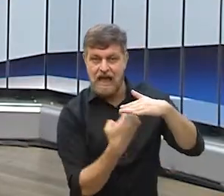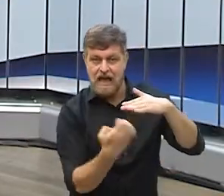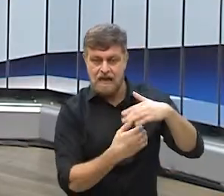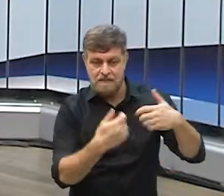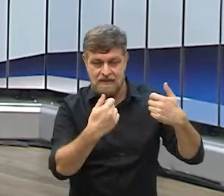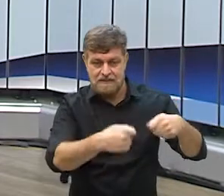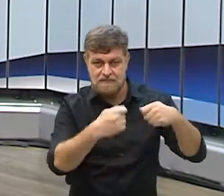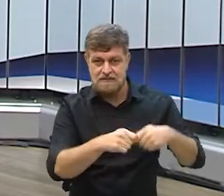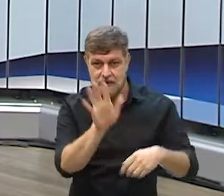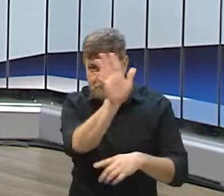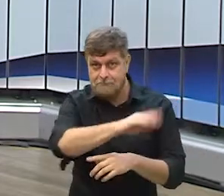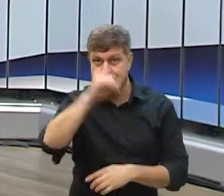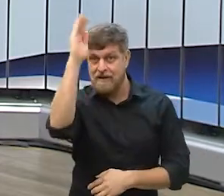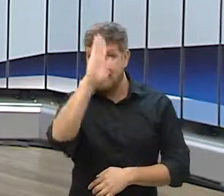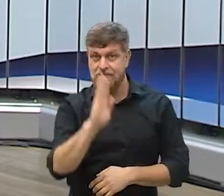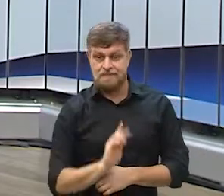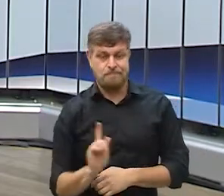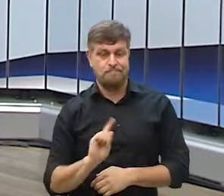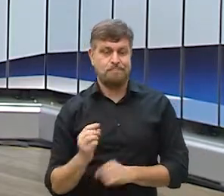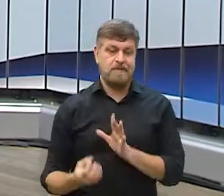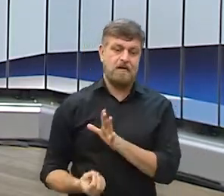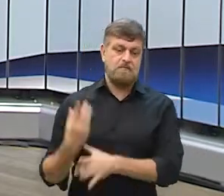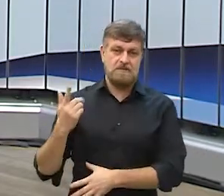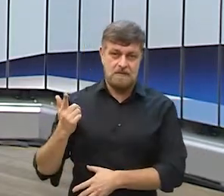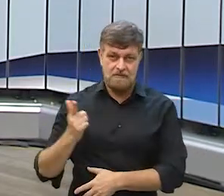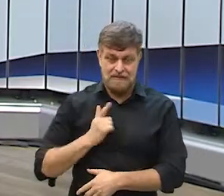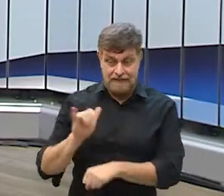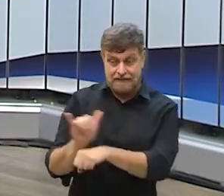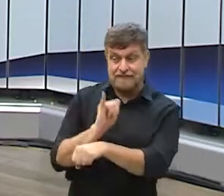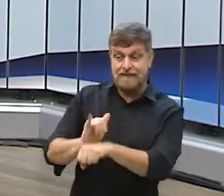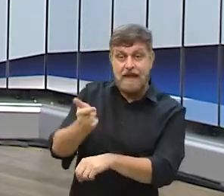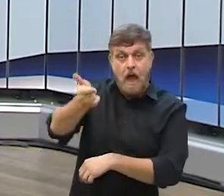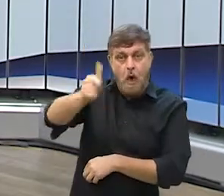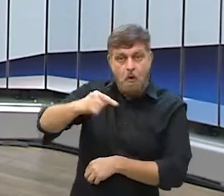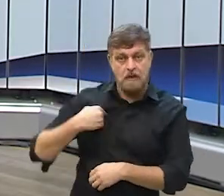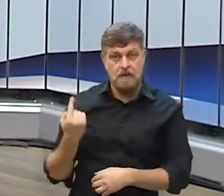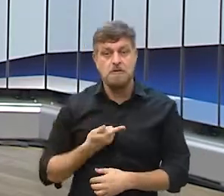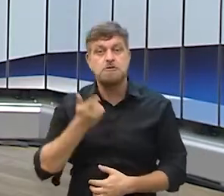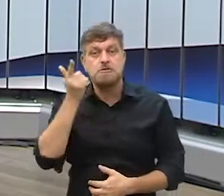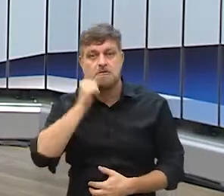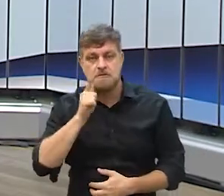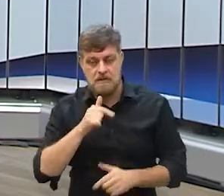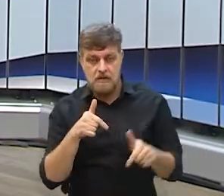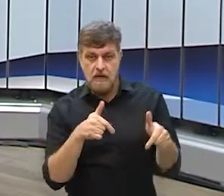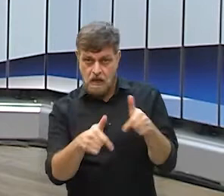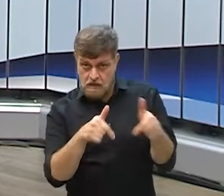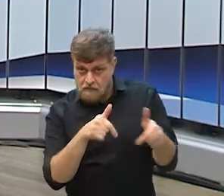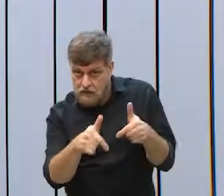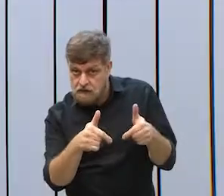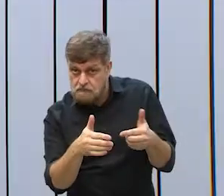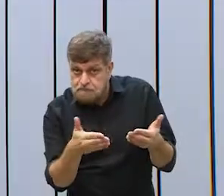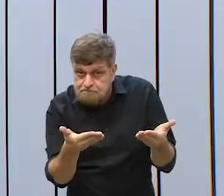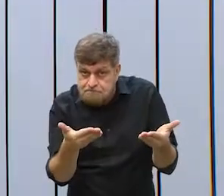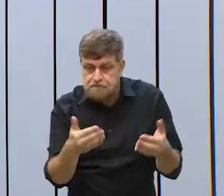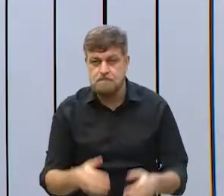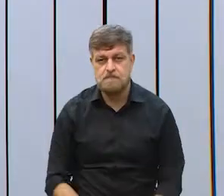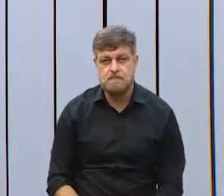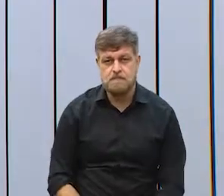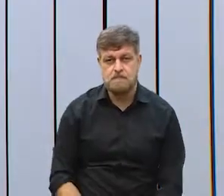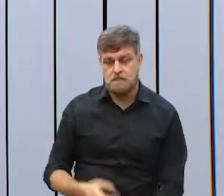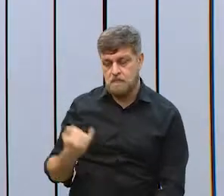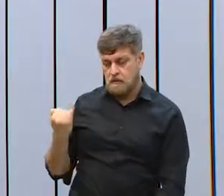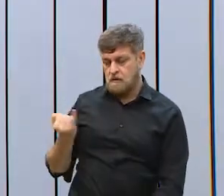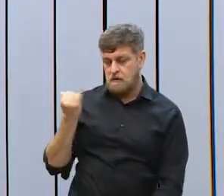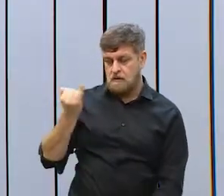quando a gente vê no geral não é muito o que está acontecendo? Tem alguma outra alternativa para a gente trazer o emprego para essa região? Olha, é